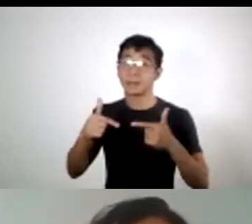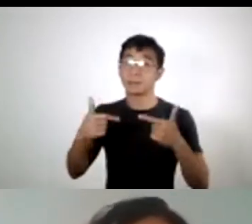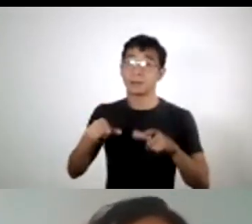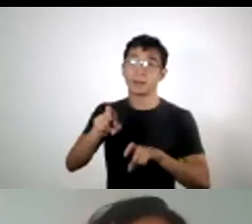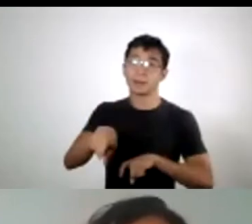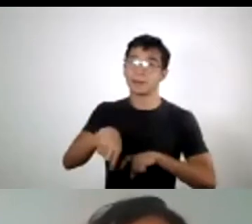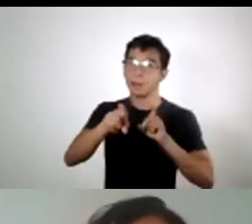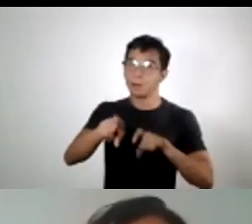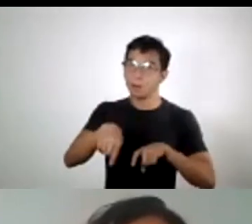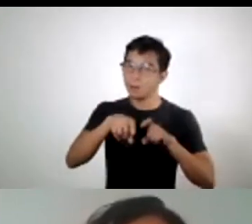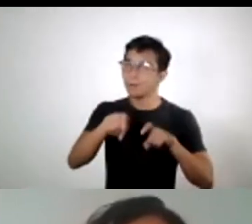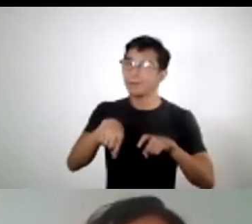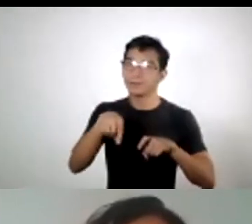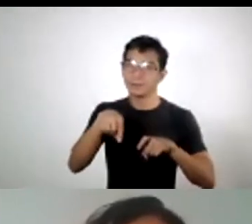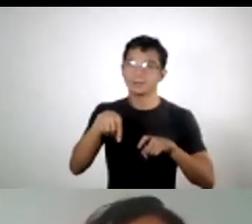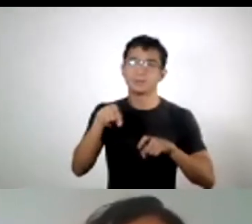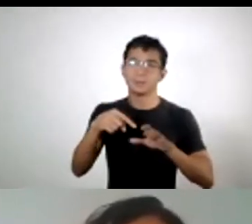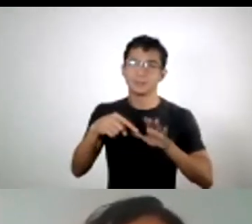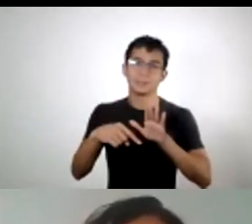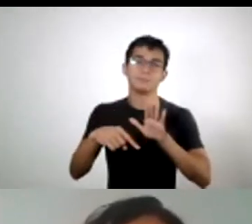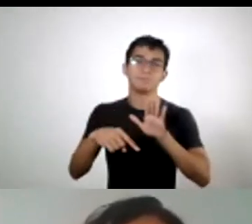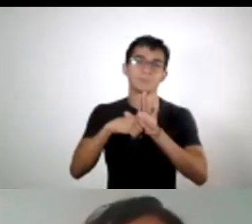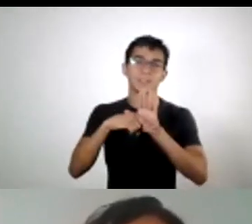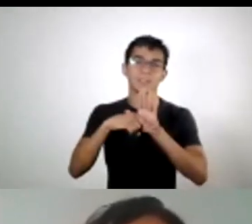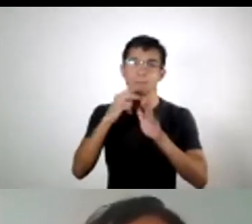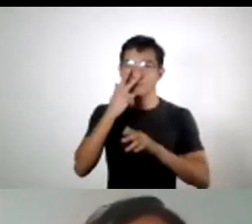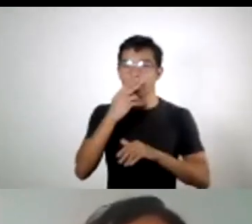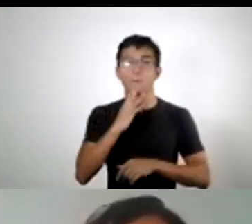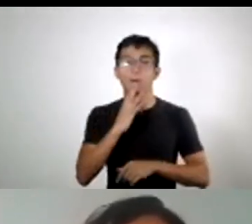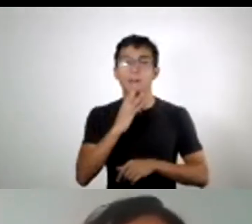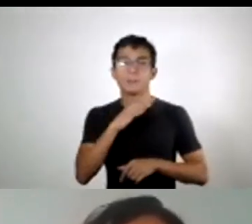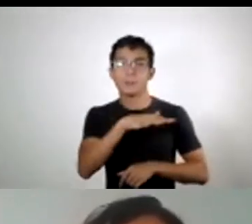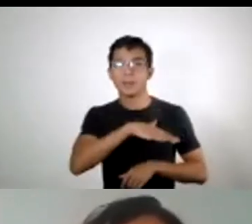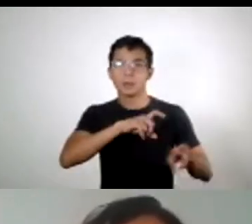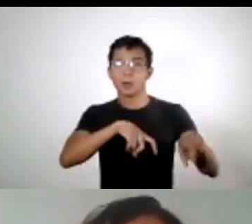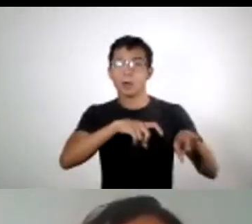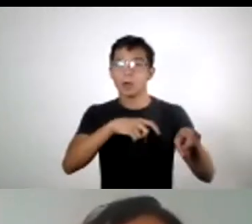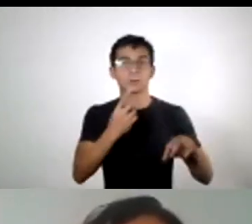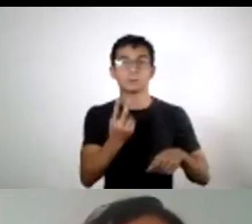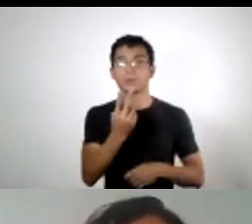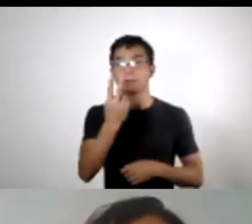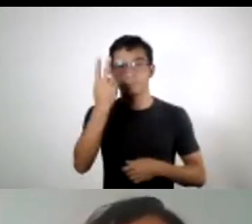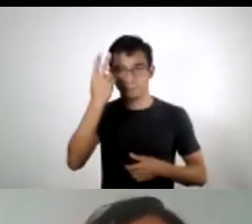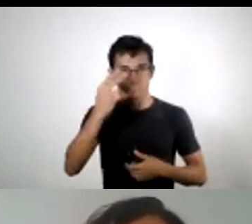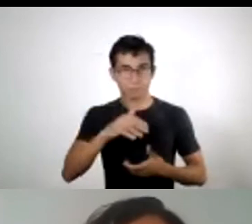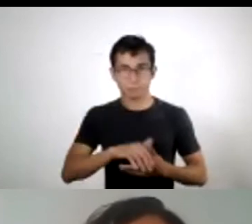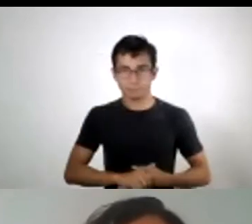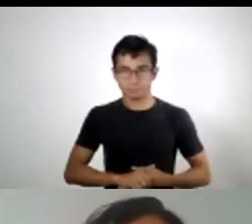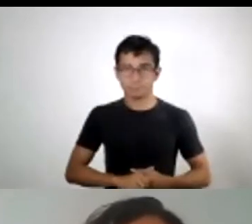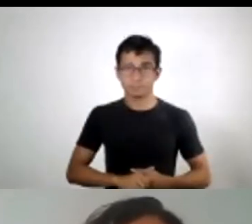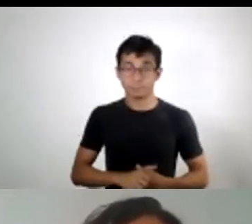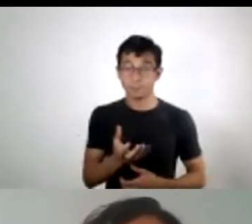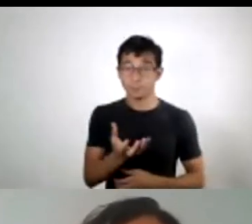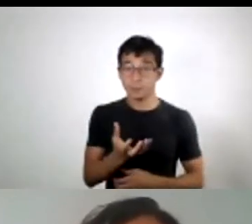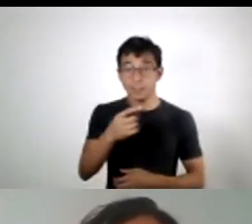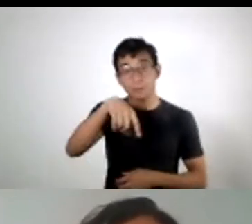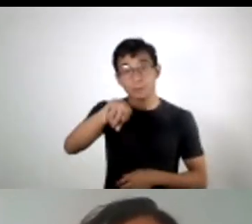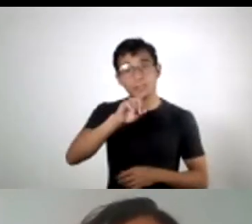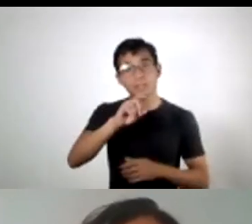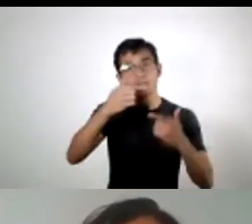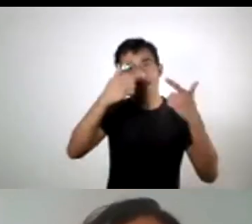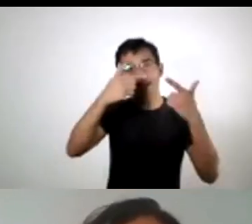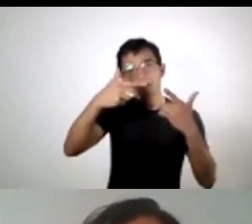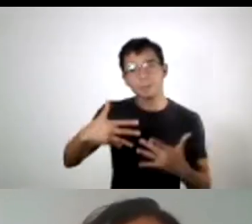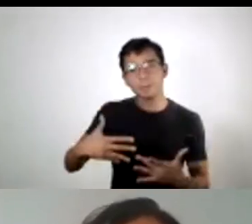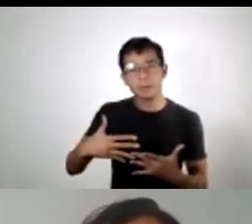esse ambiente, esses saberes são desvalorizados. E aí eu queria que vocês falassem o que vocês acham que,